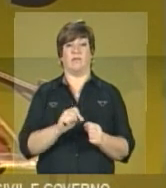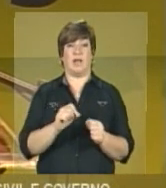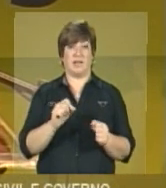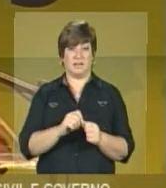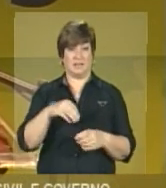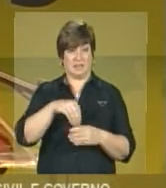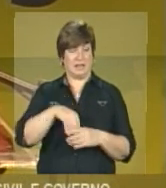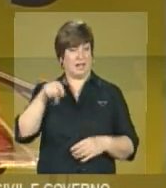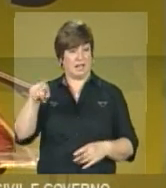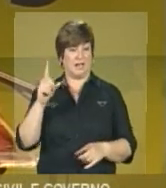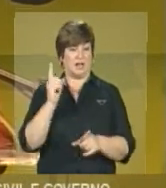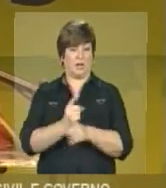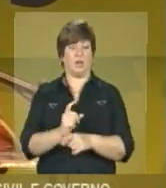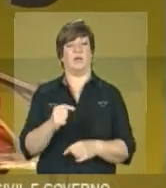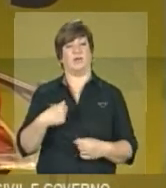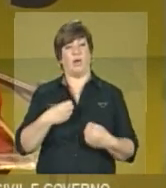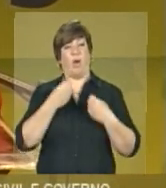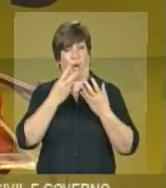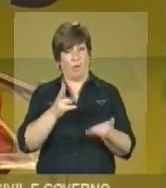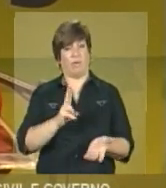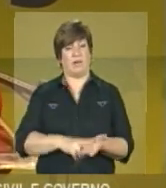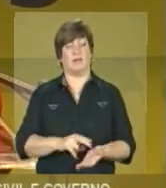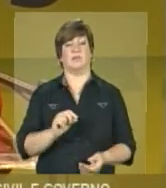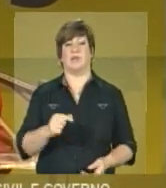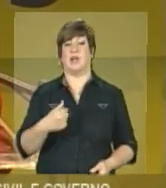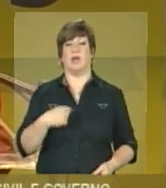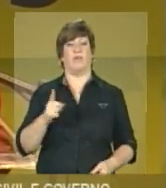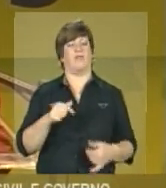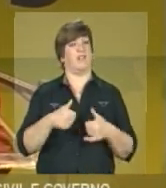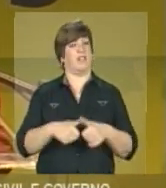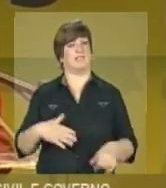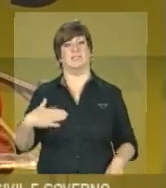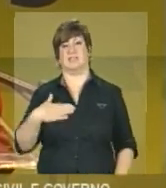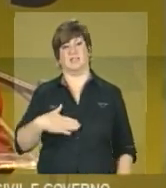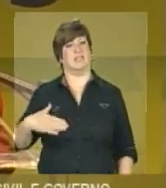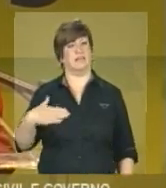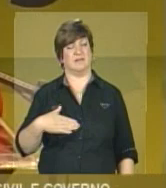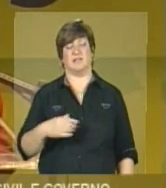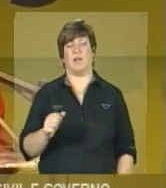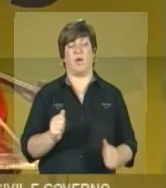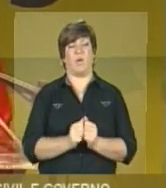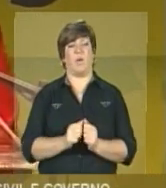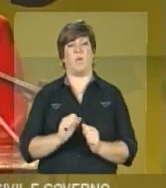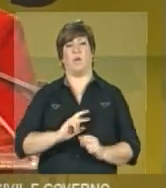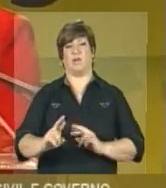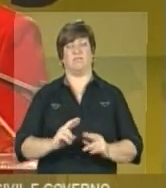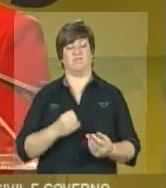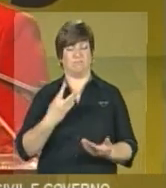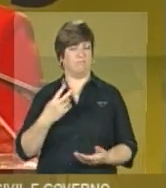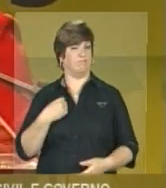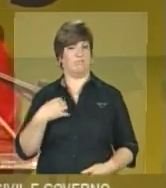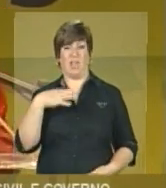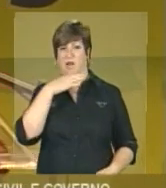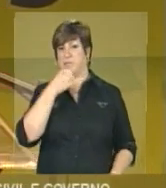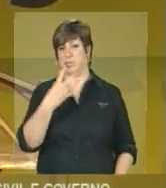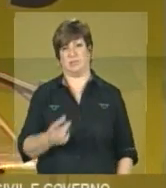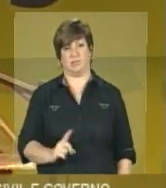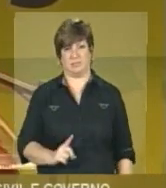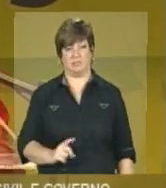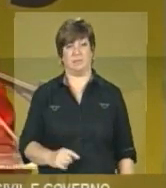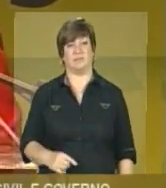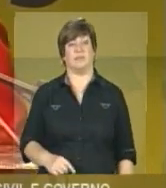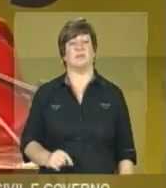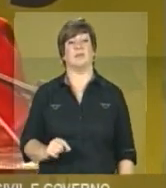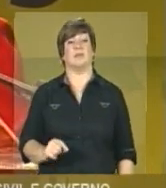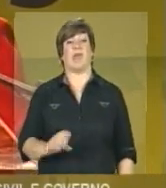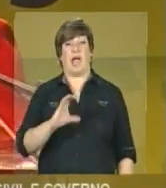naquele encontro, confesso que não fiquei satisfeita com os resultados. Não é fácil